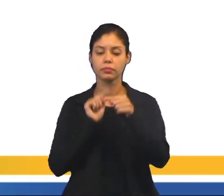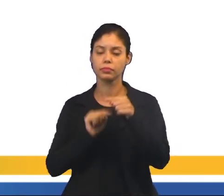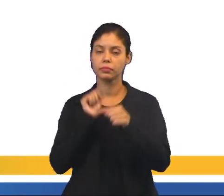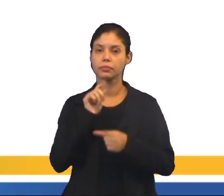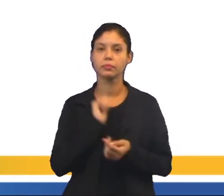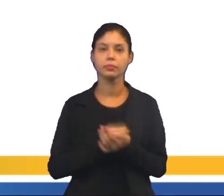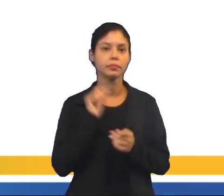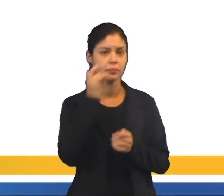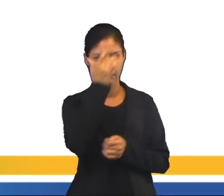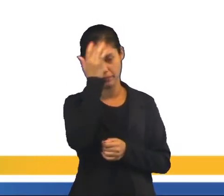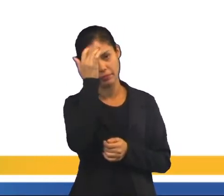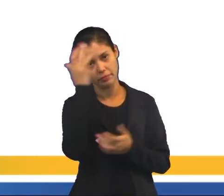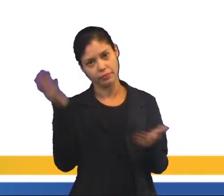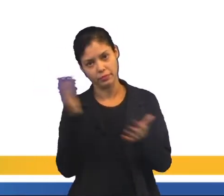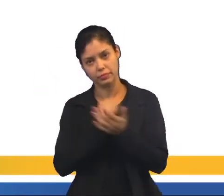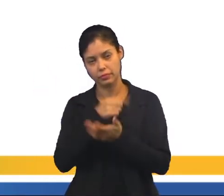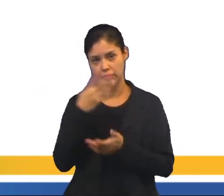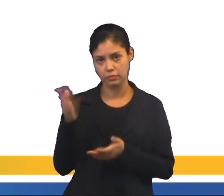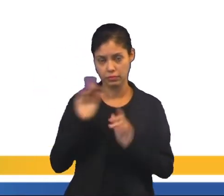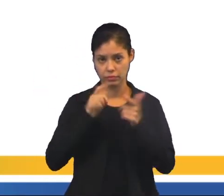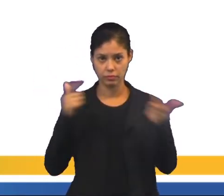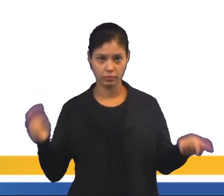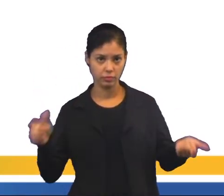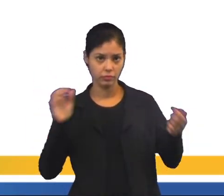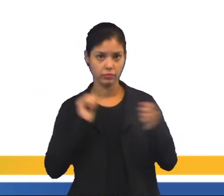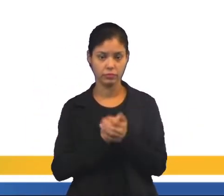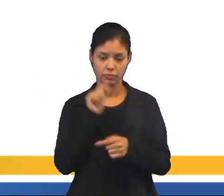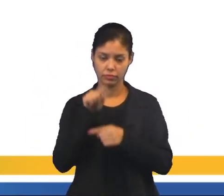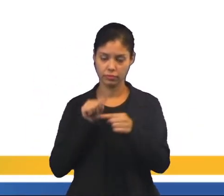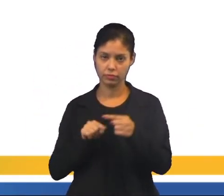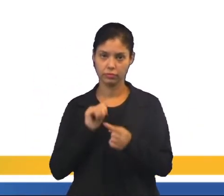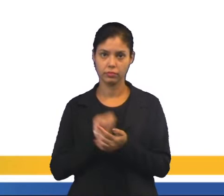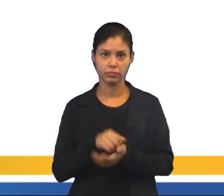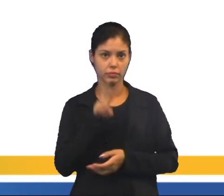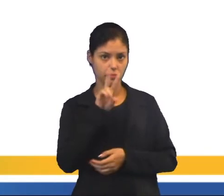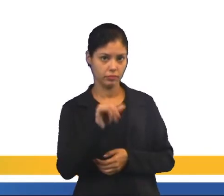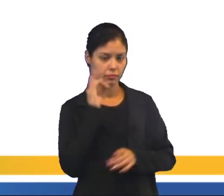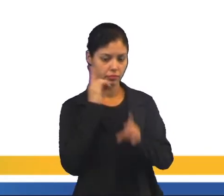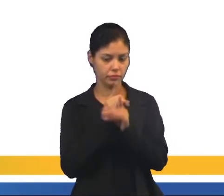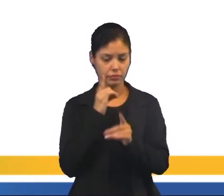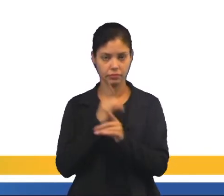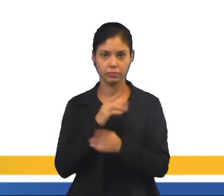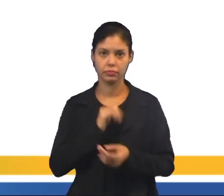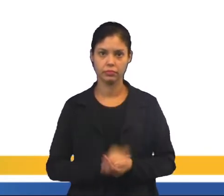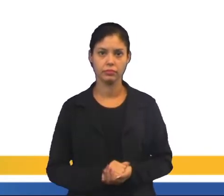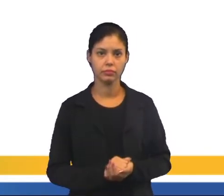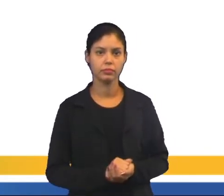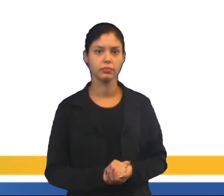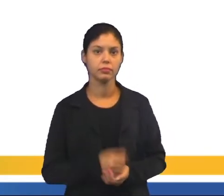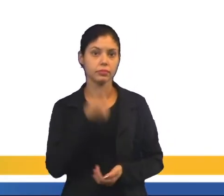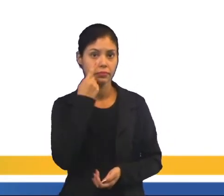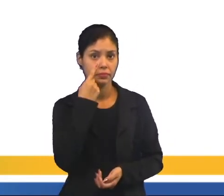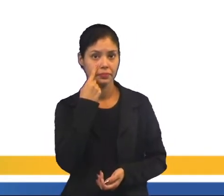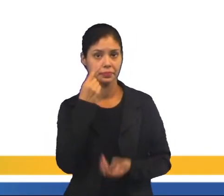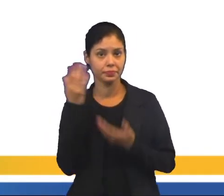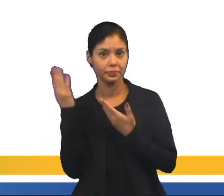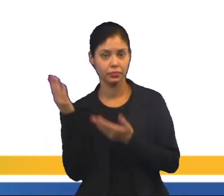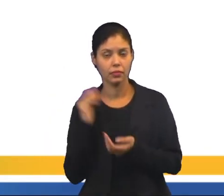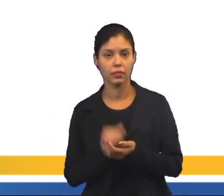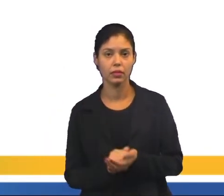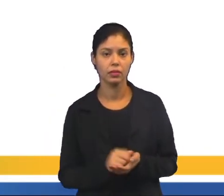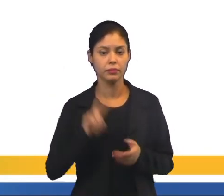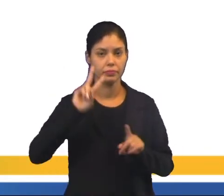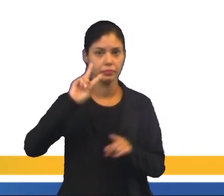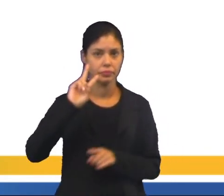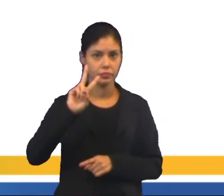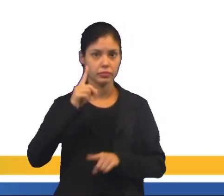dividir. É facinho, você conta o da maior e divide, que você vai descobrir, né? Olha só,